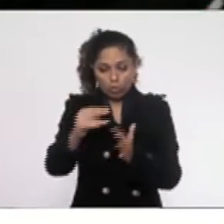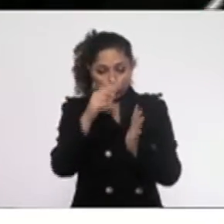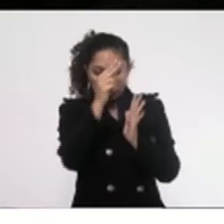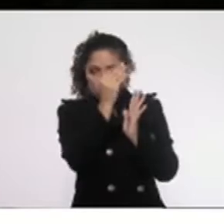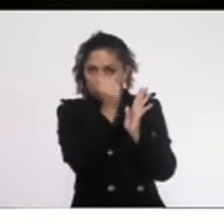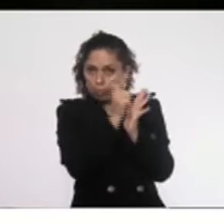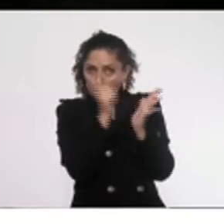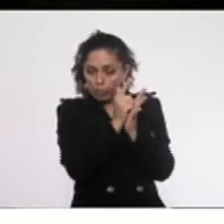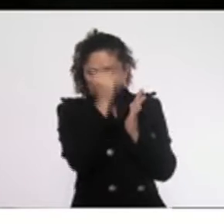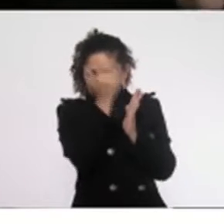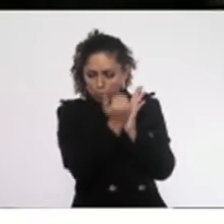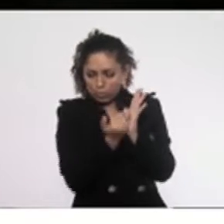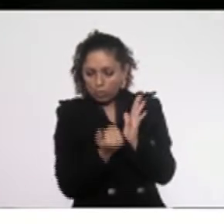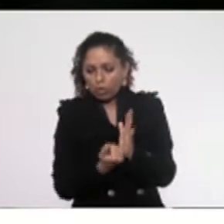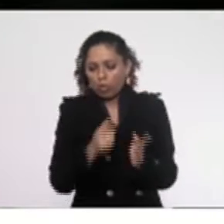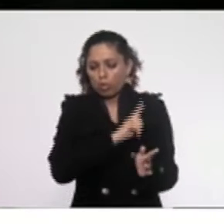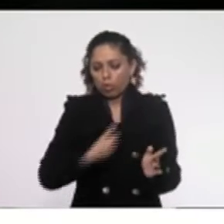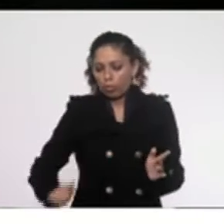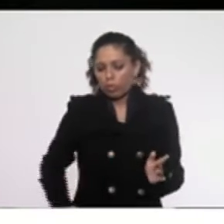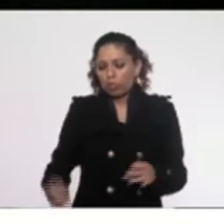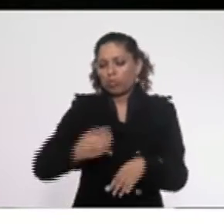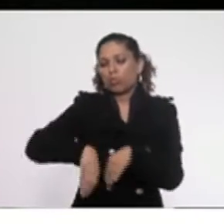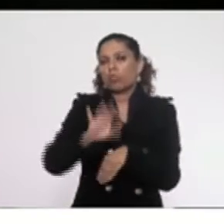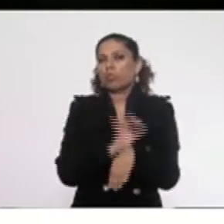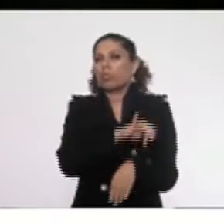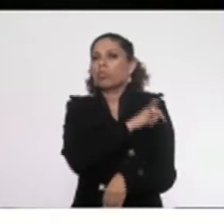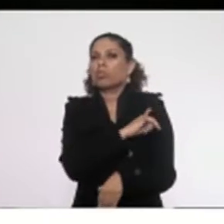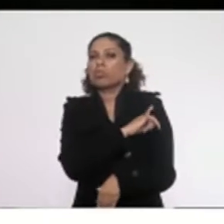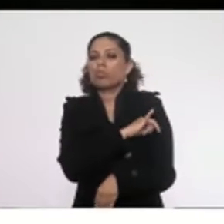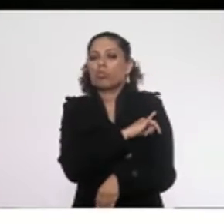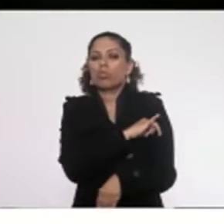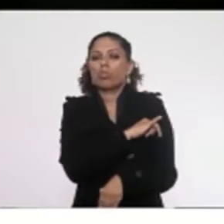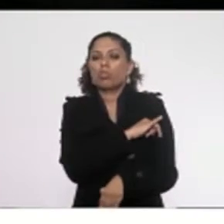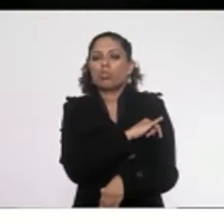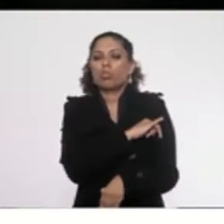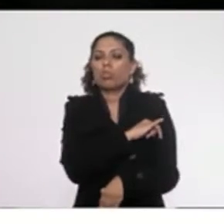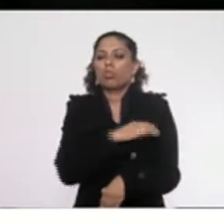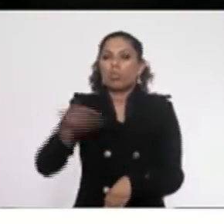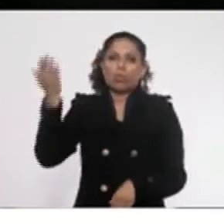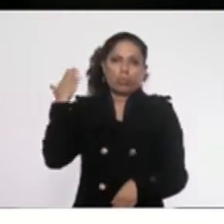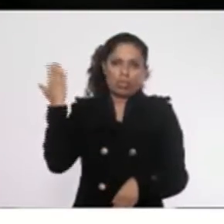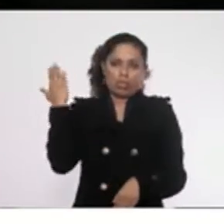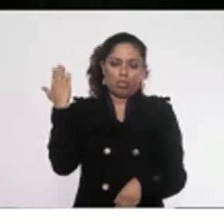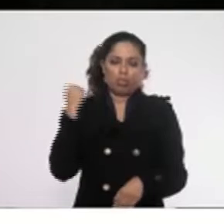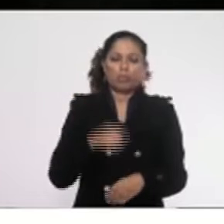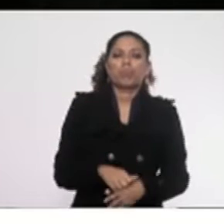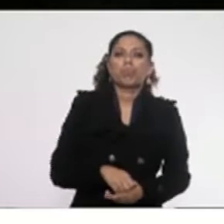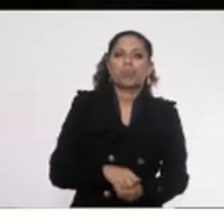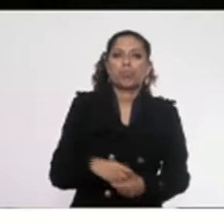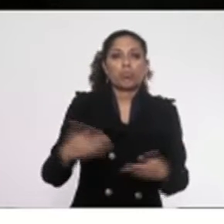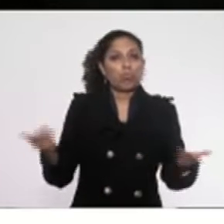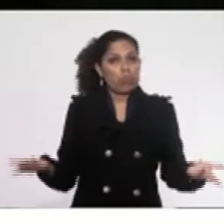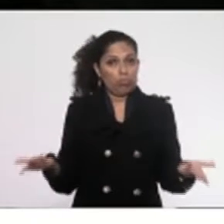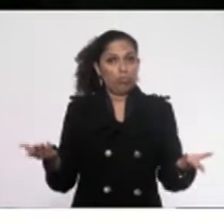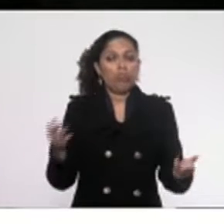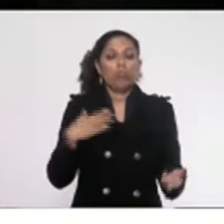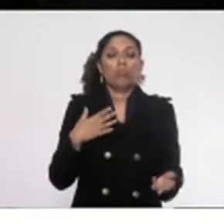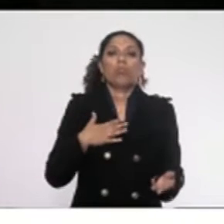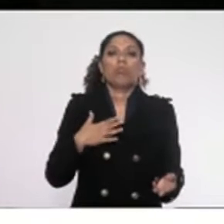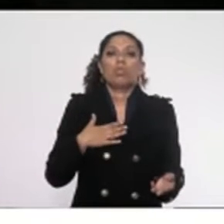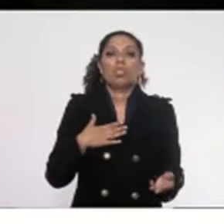foram firmados pelo governo do Estado do Rio de Janeiro, obviamente, no tempo passado. Então, a